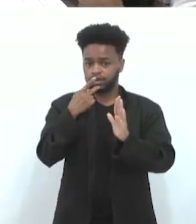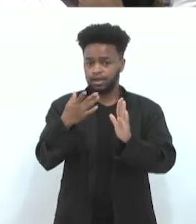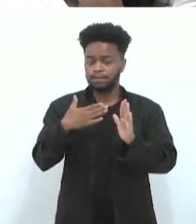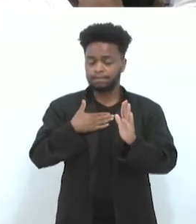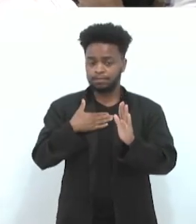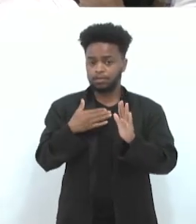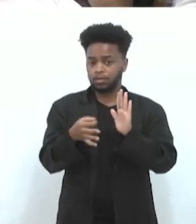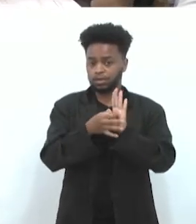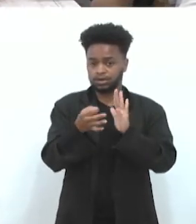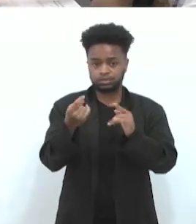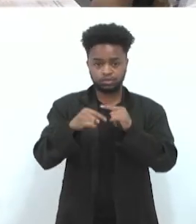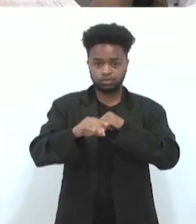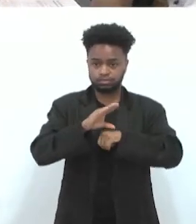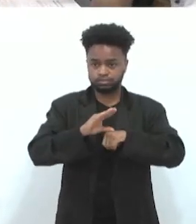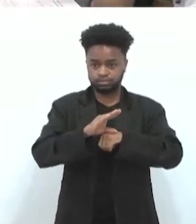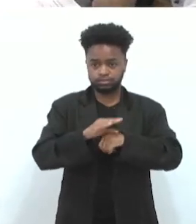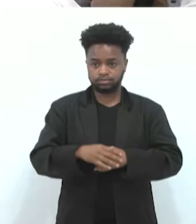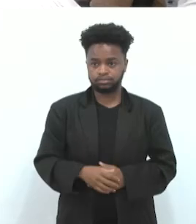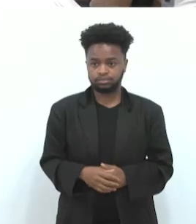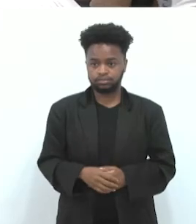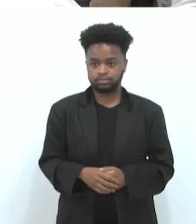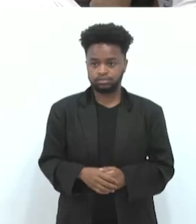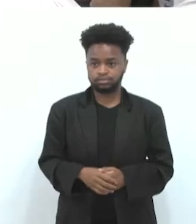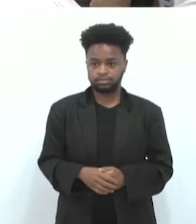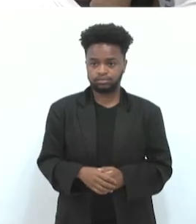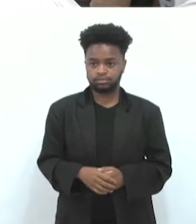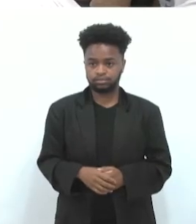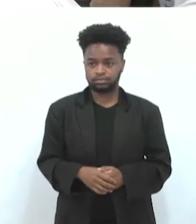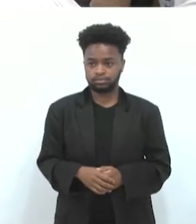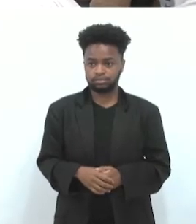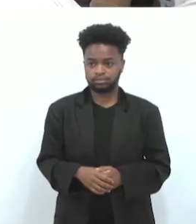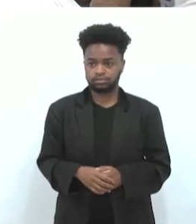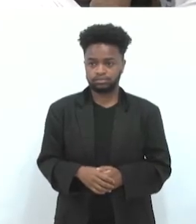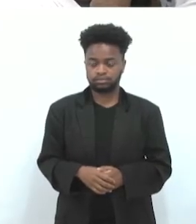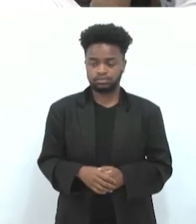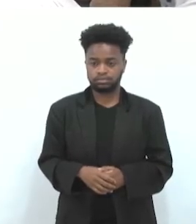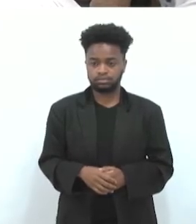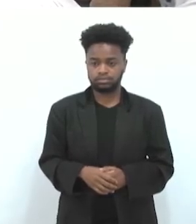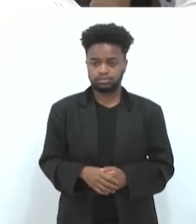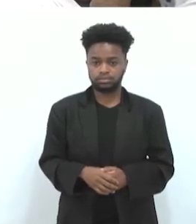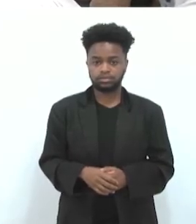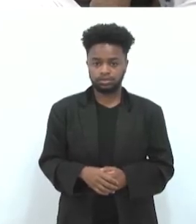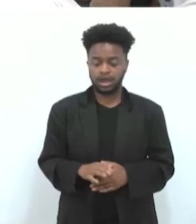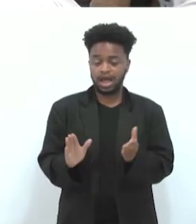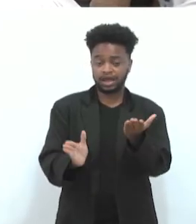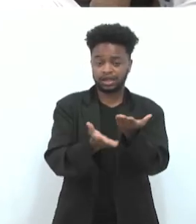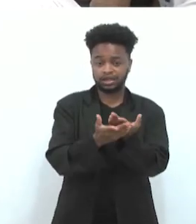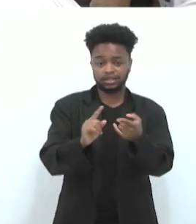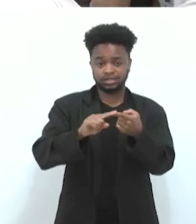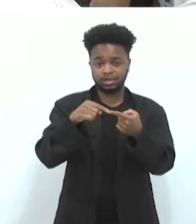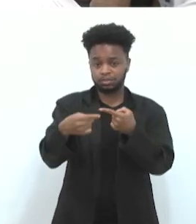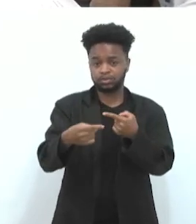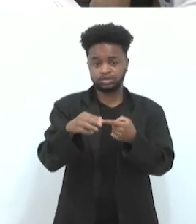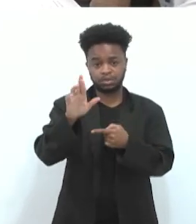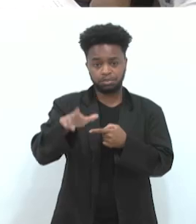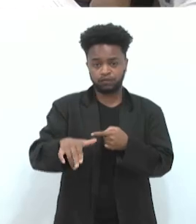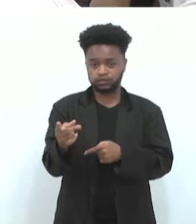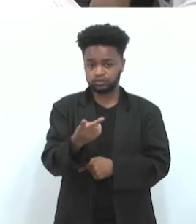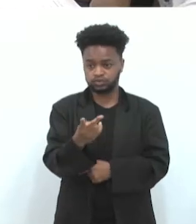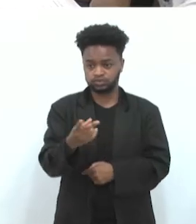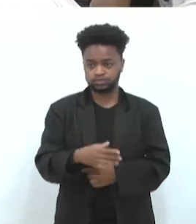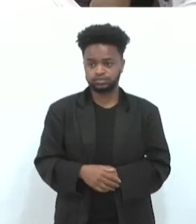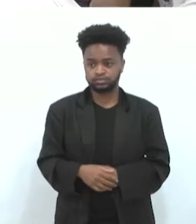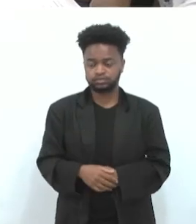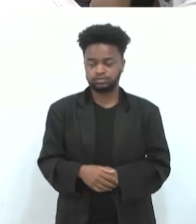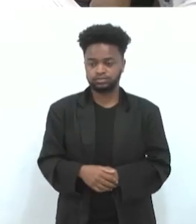Você inconstitucionalidade. vai matar um coelho, dois coelhos com uma cajadada só. Exatamente, Ah, não, deputado você- Chico. Desculpa, eu quero protestar.